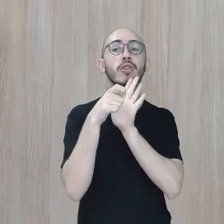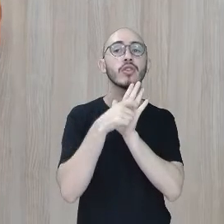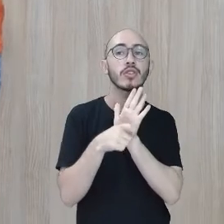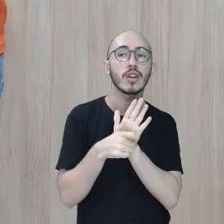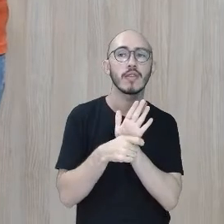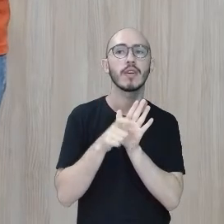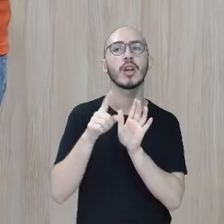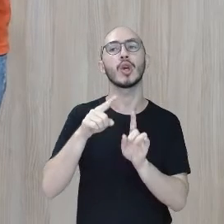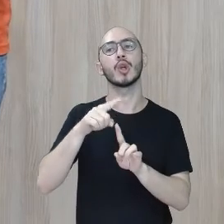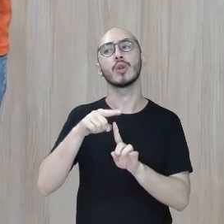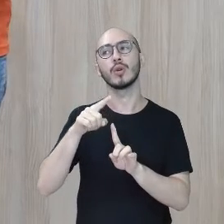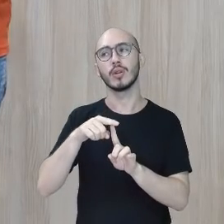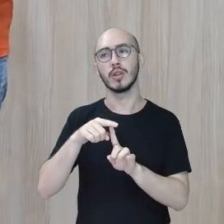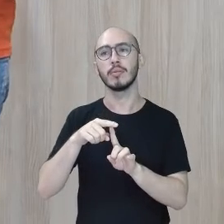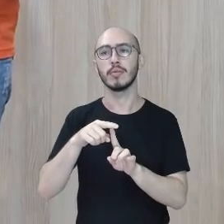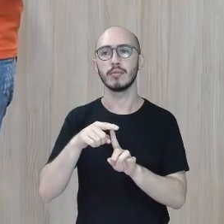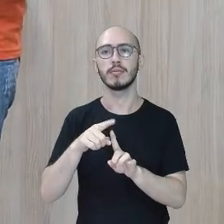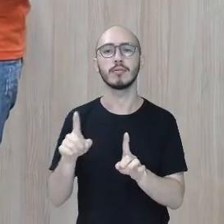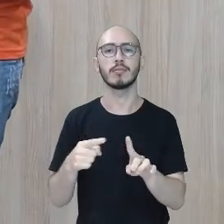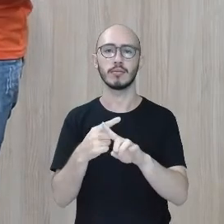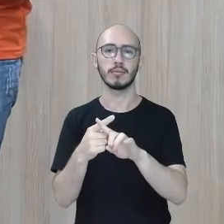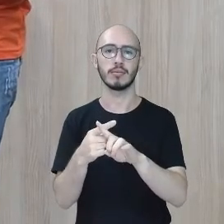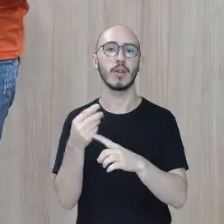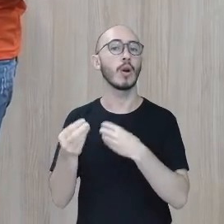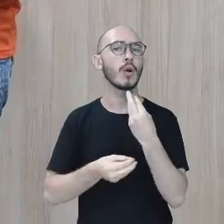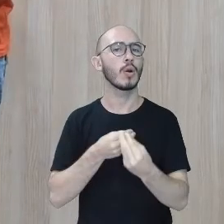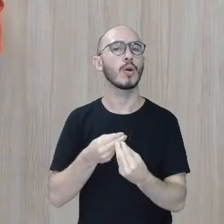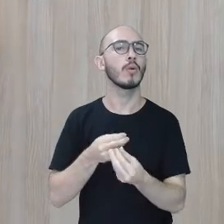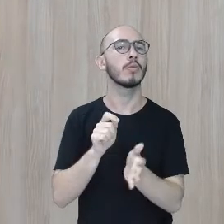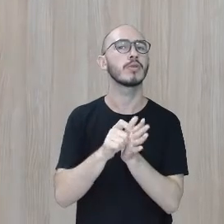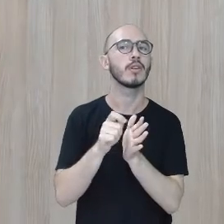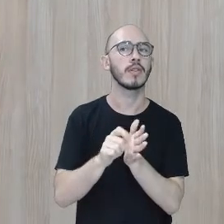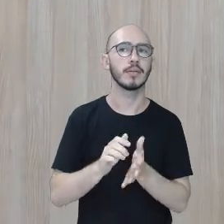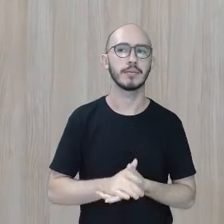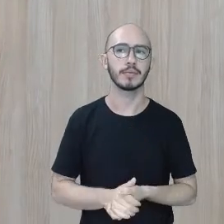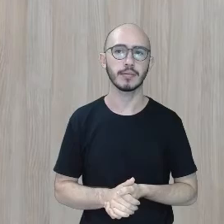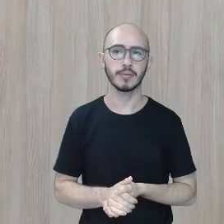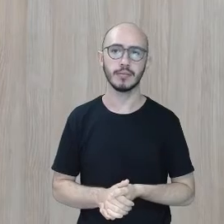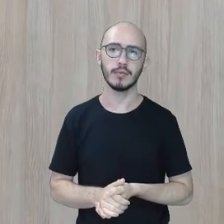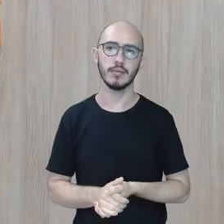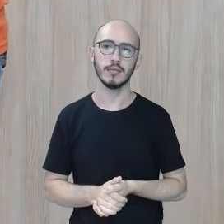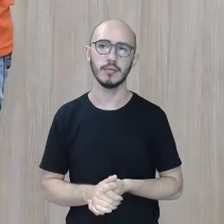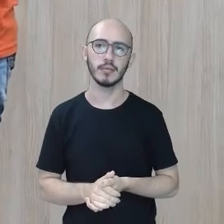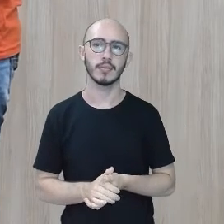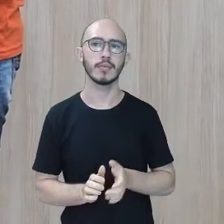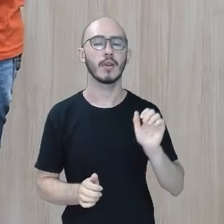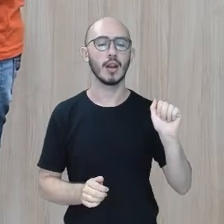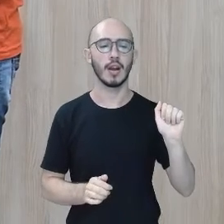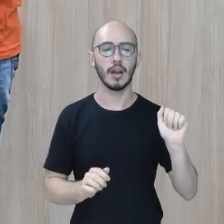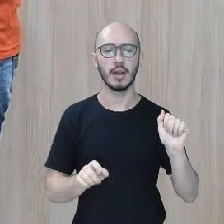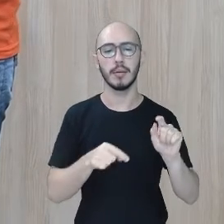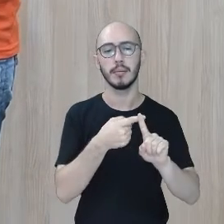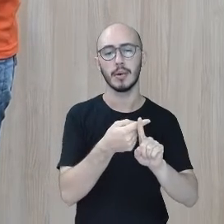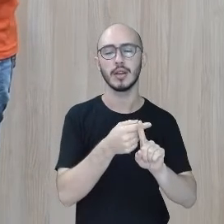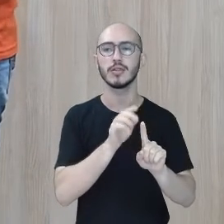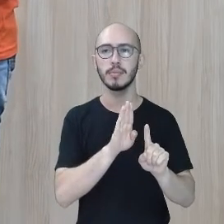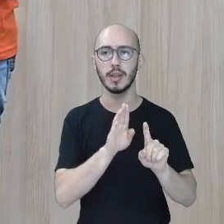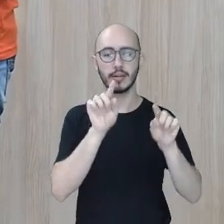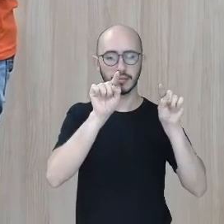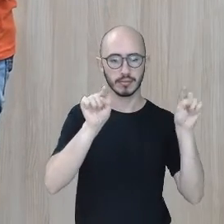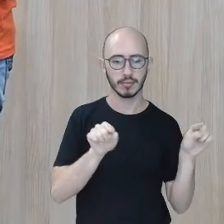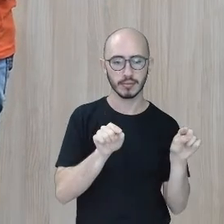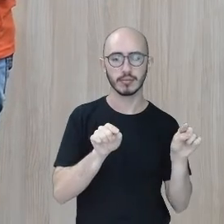na forma de um produto. Então, como é que você escreve aí, ó? Você vai escrever A mais B, entre